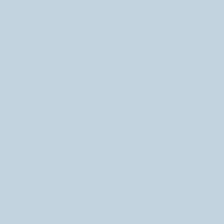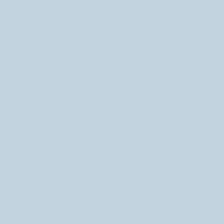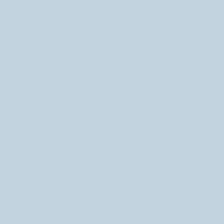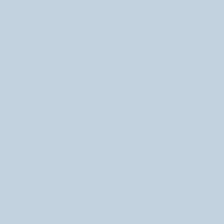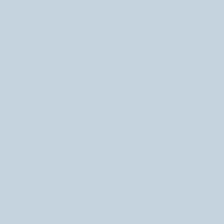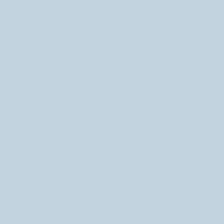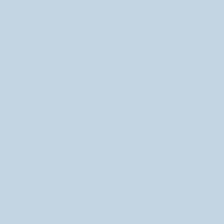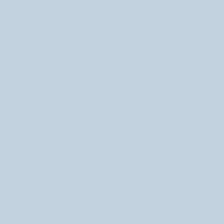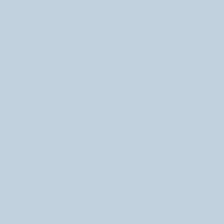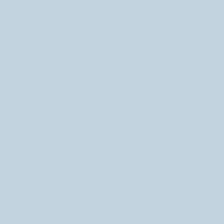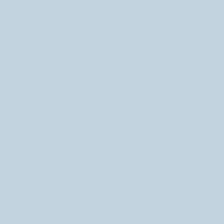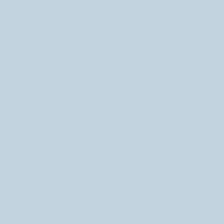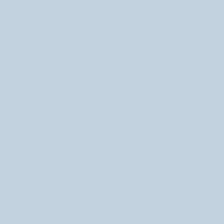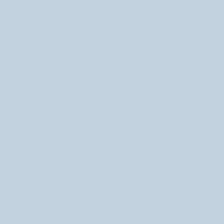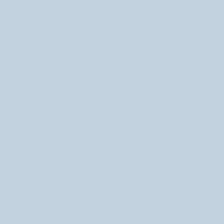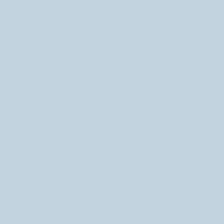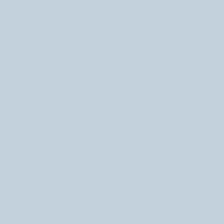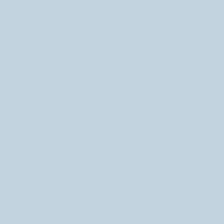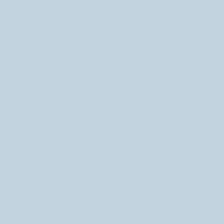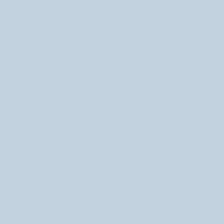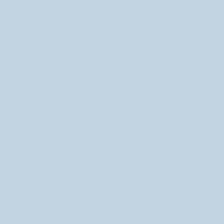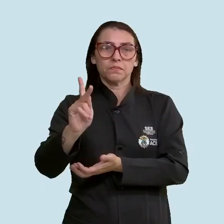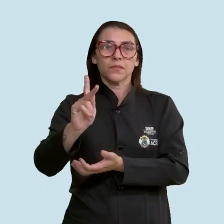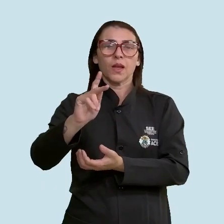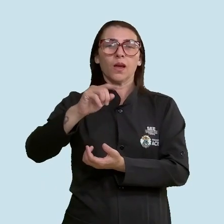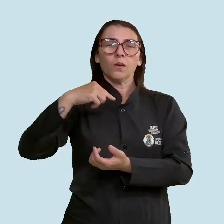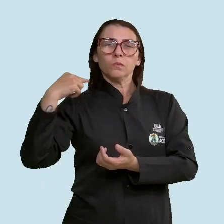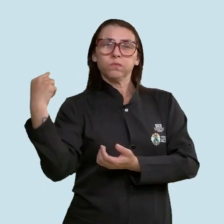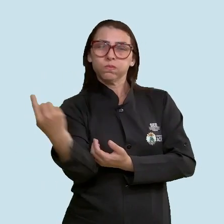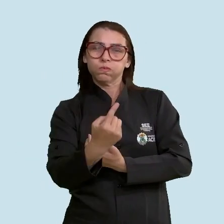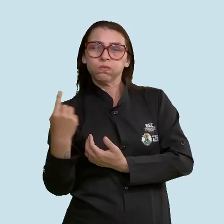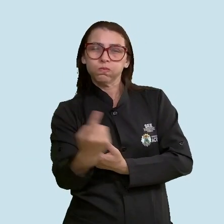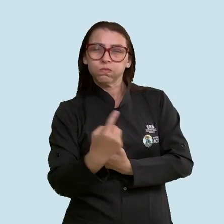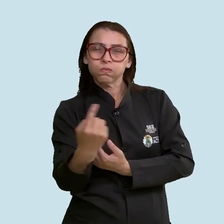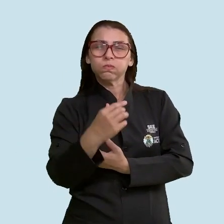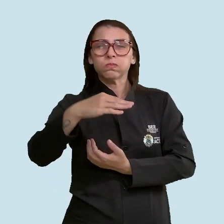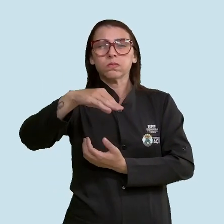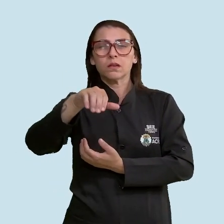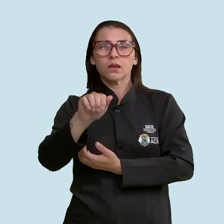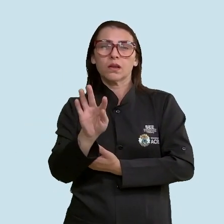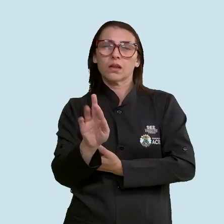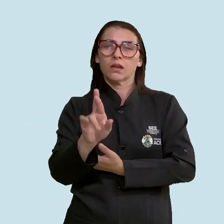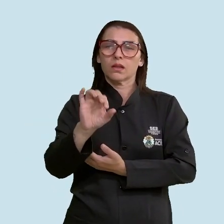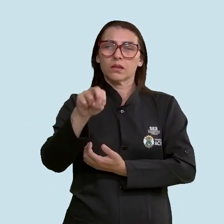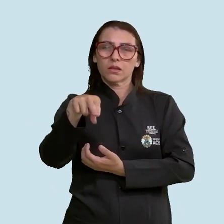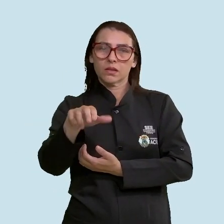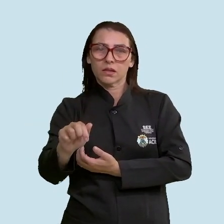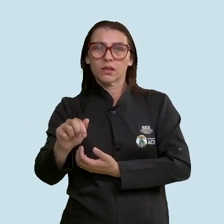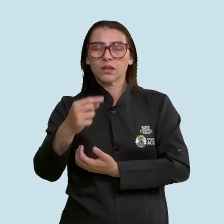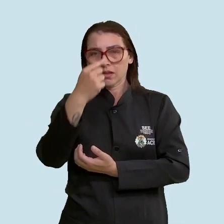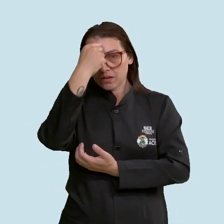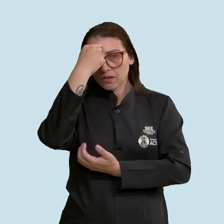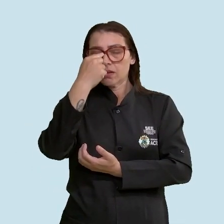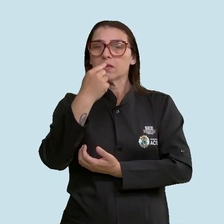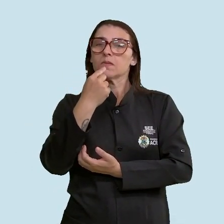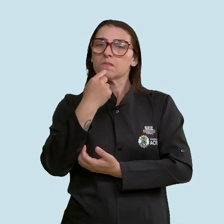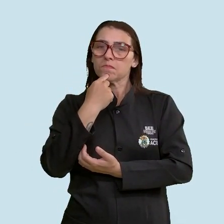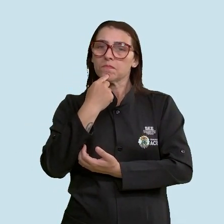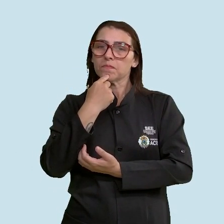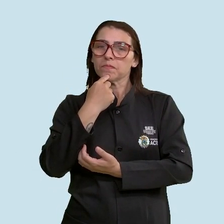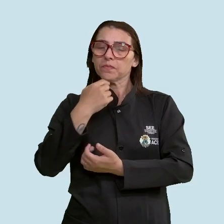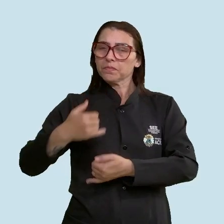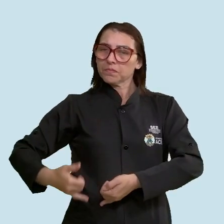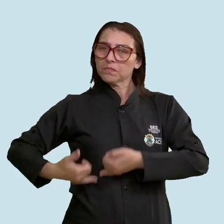referências também ao furacão Katrina. Então, são imagens fortes, né, de orgulho racial e é